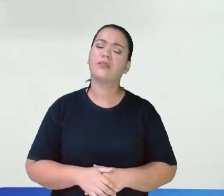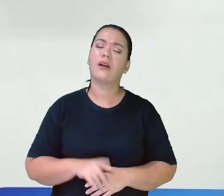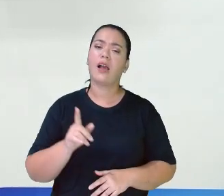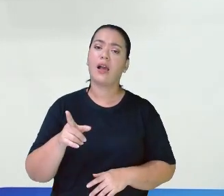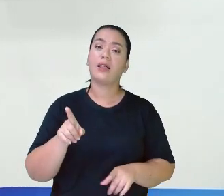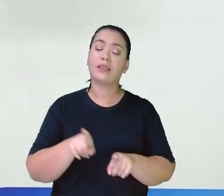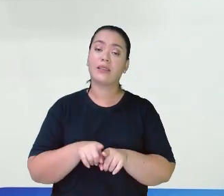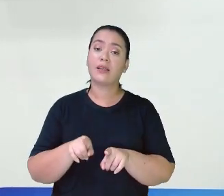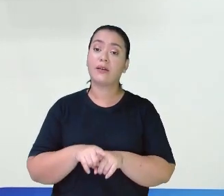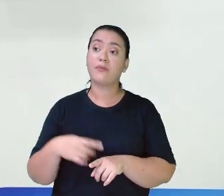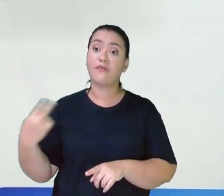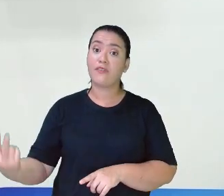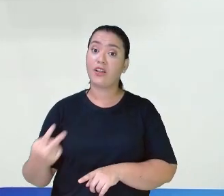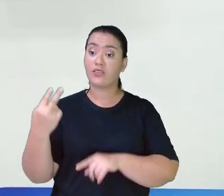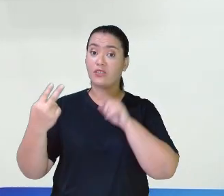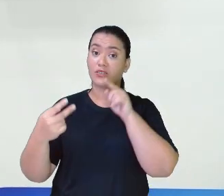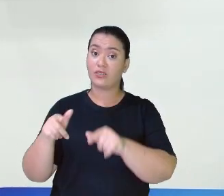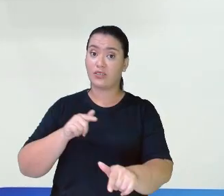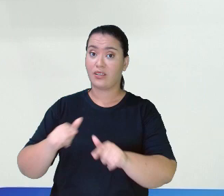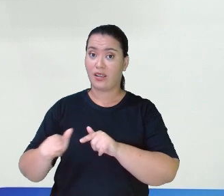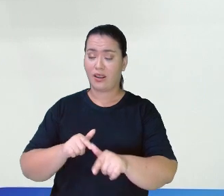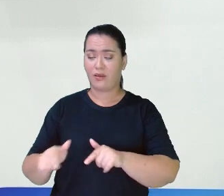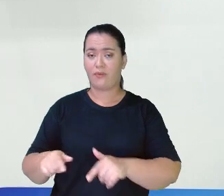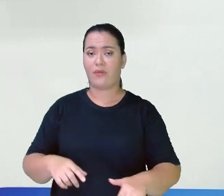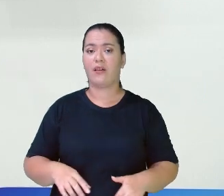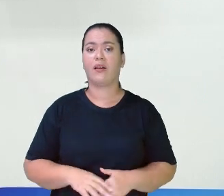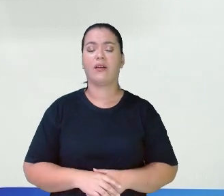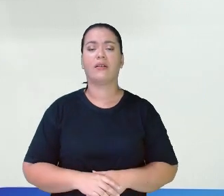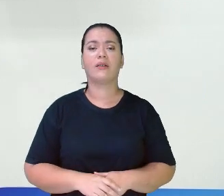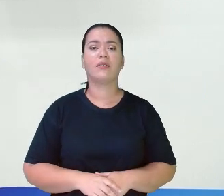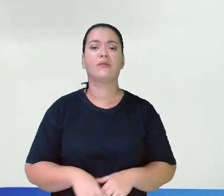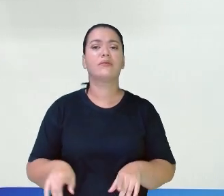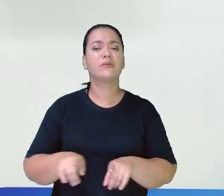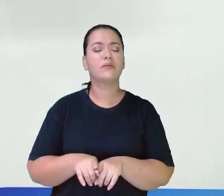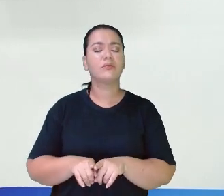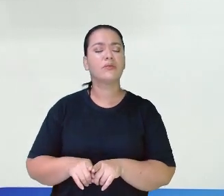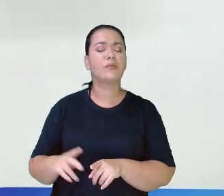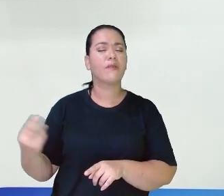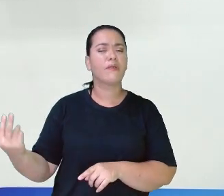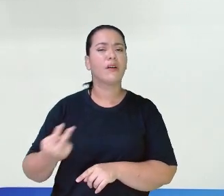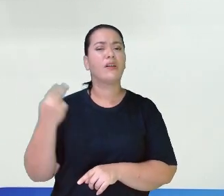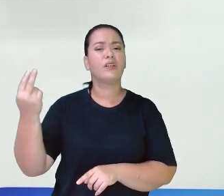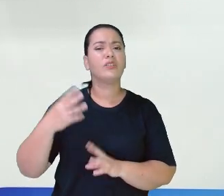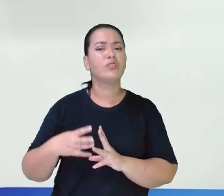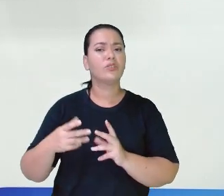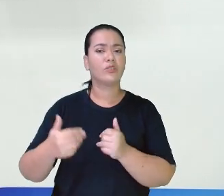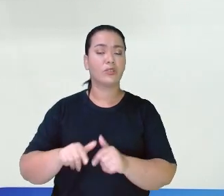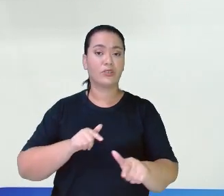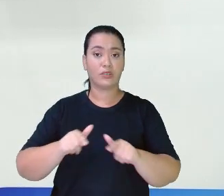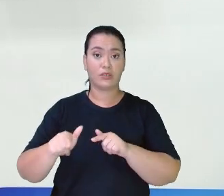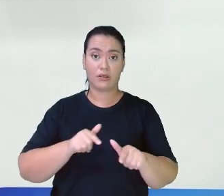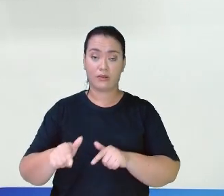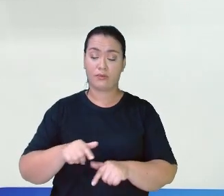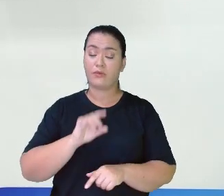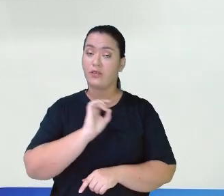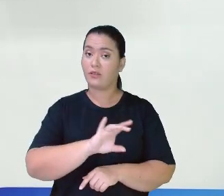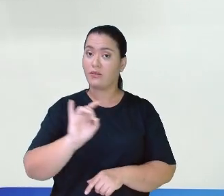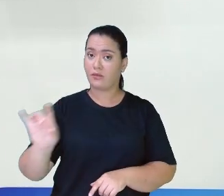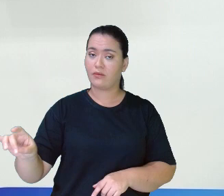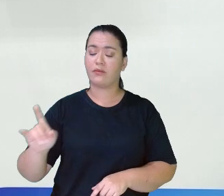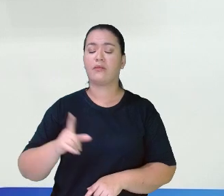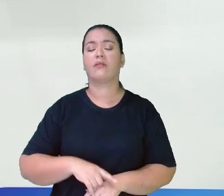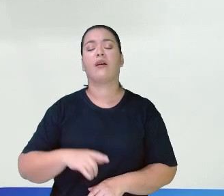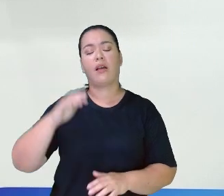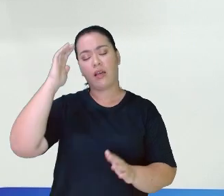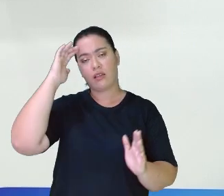ela também valorizou o seu trabalho. Isso é muito importante, valorizarmos todos os trabalhos de todas as pessoas. Respeito